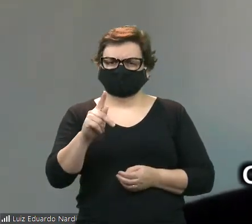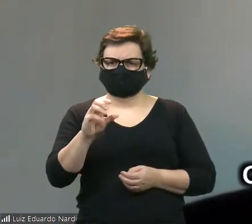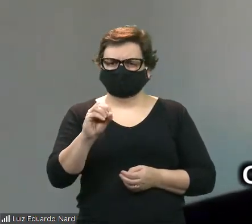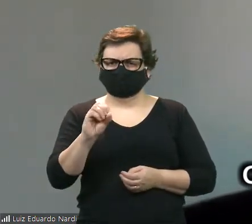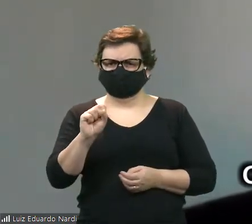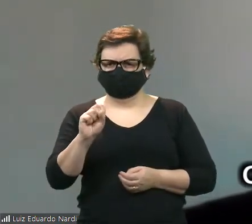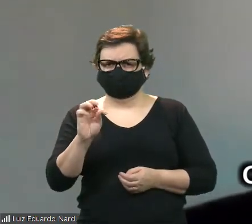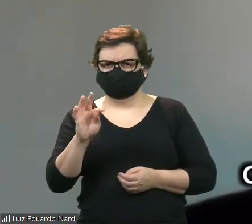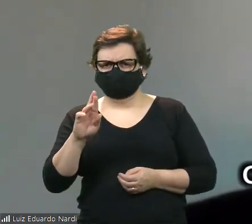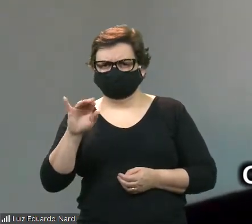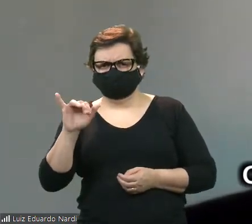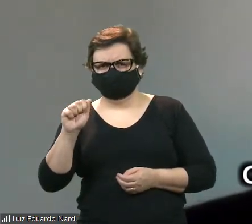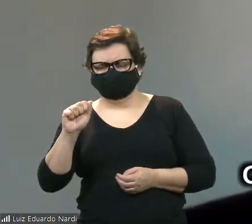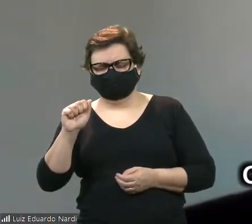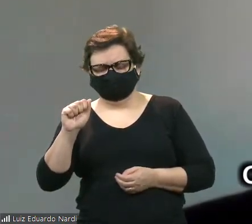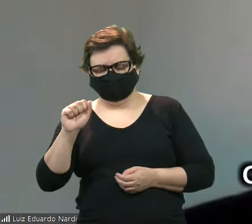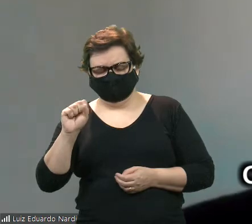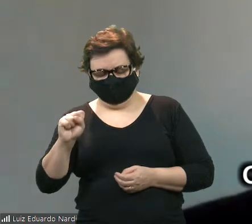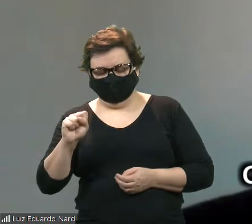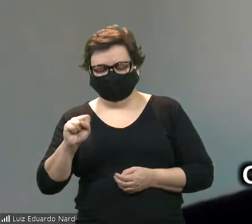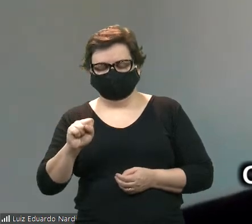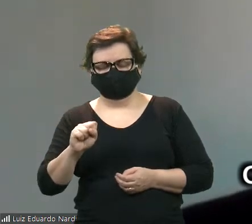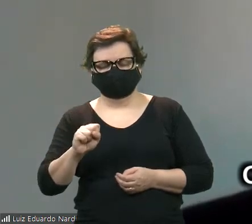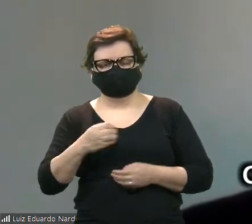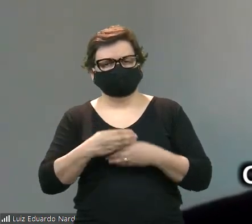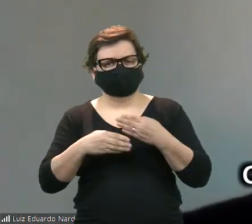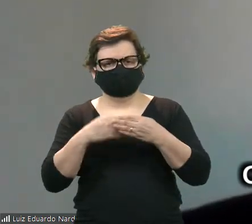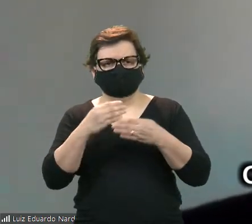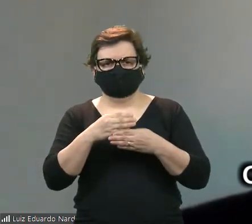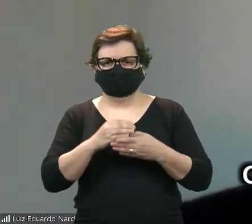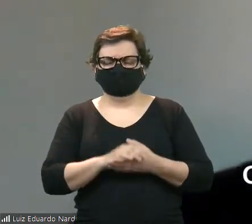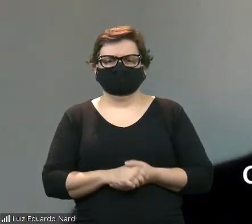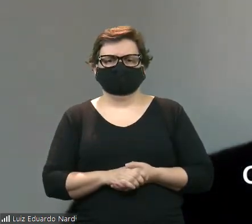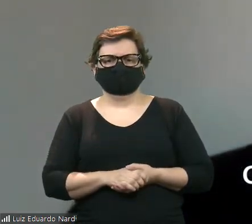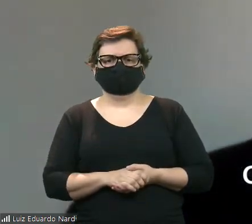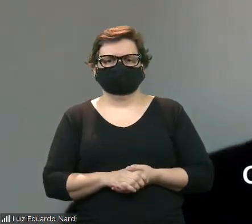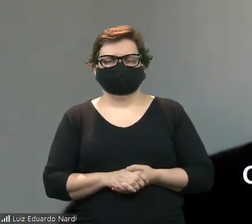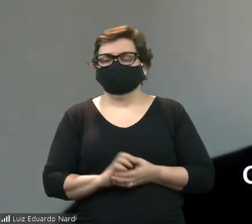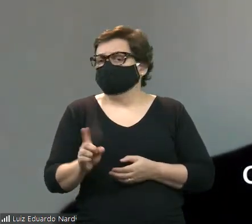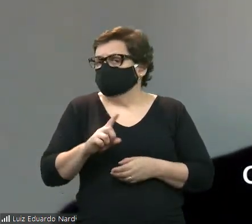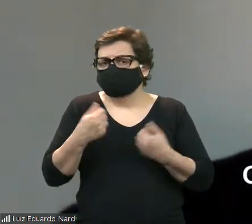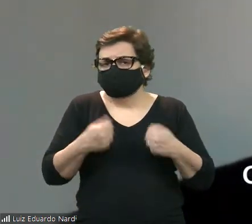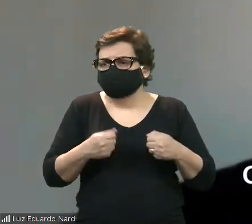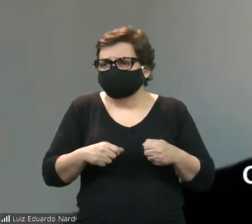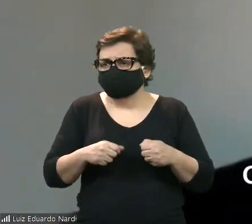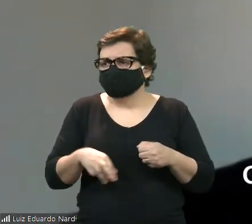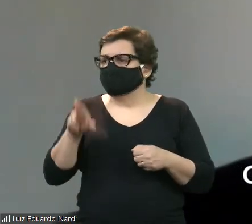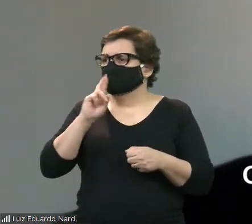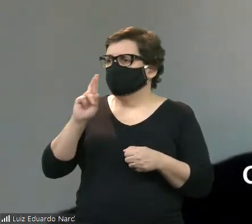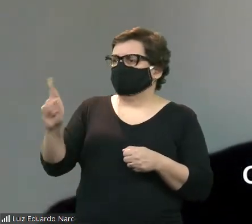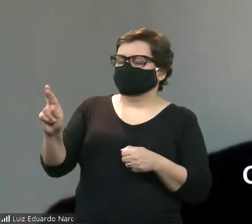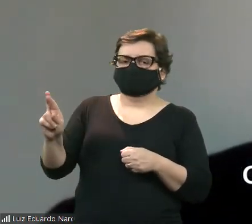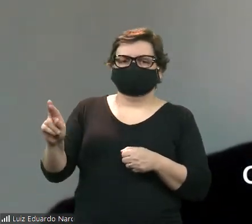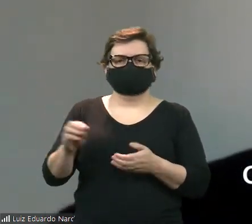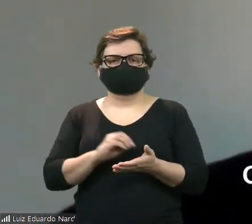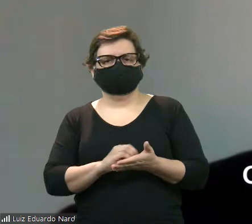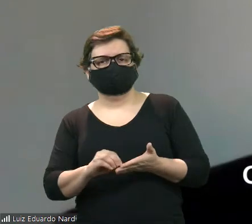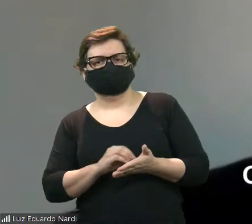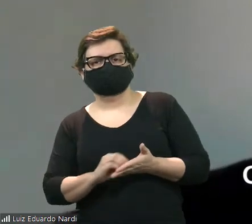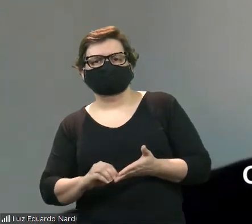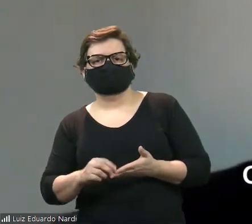de obras. Isso não tem que se reportar coisíssima alguma à secretária de Fazenda, gente.